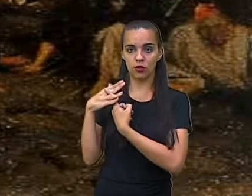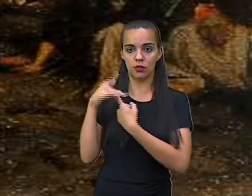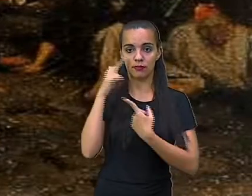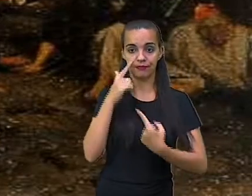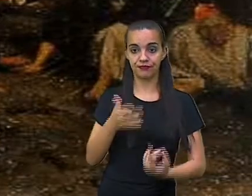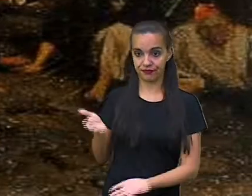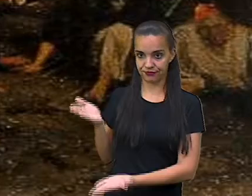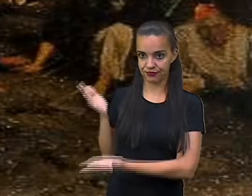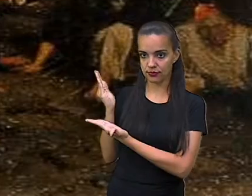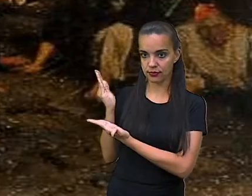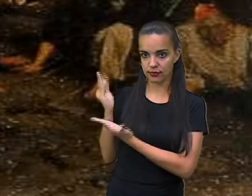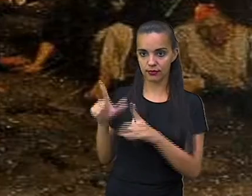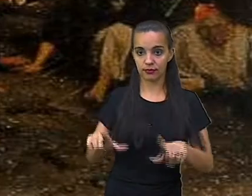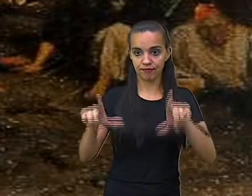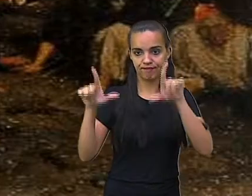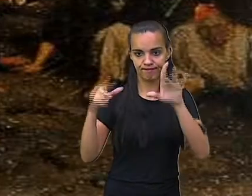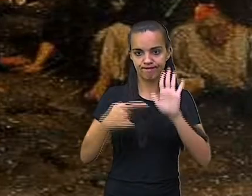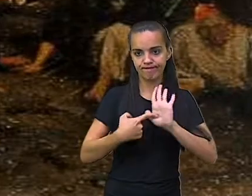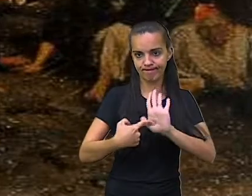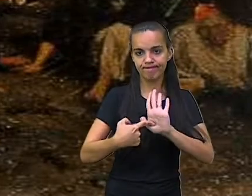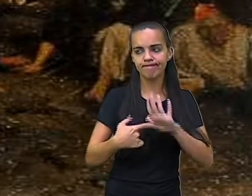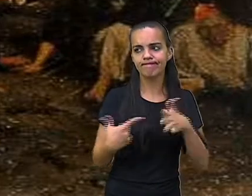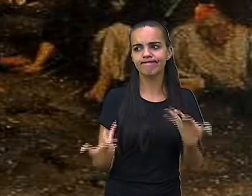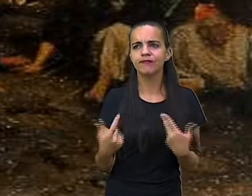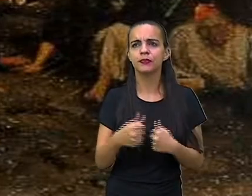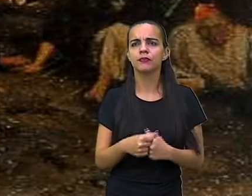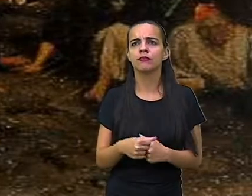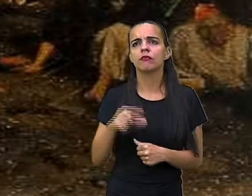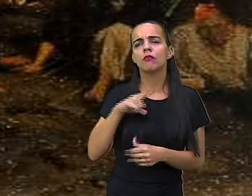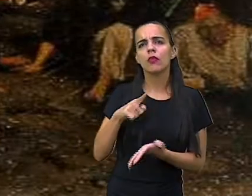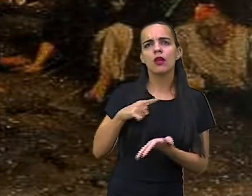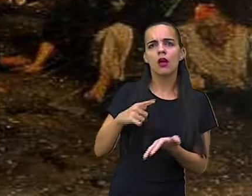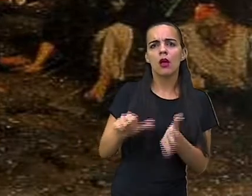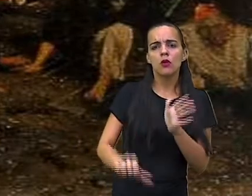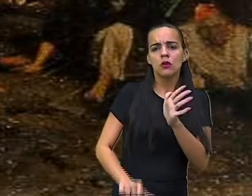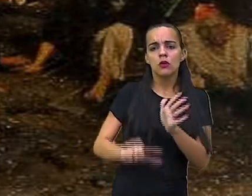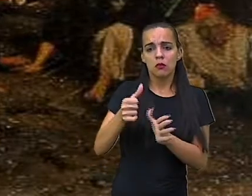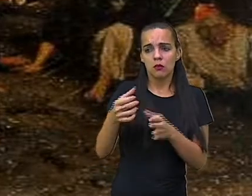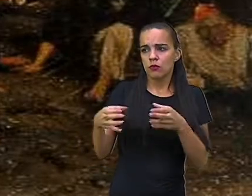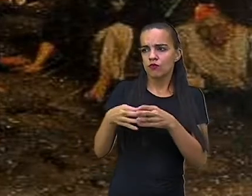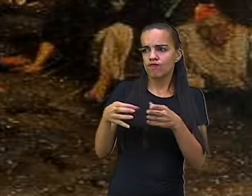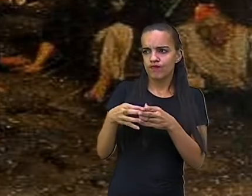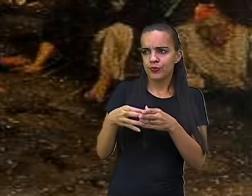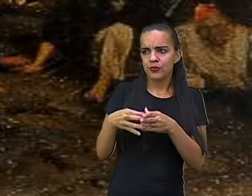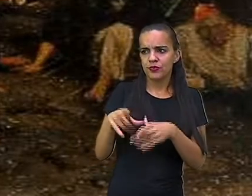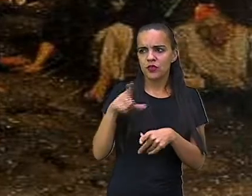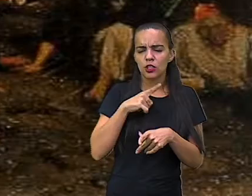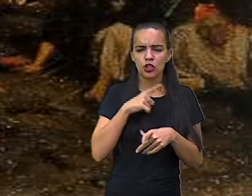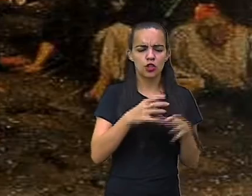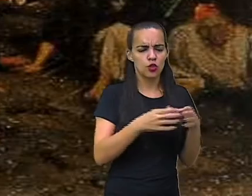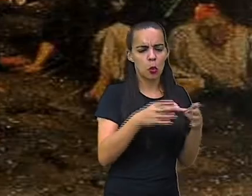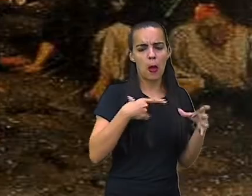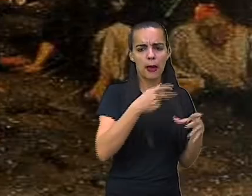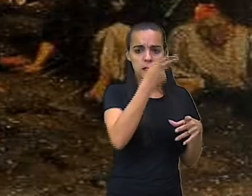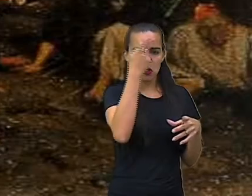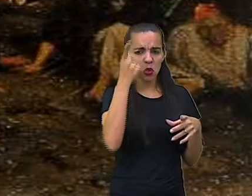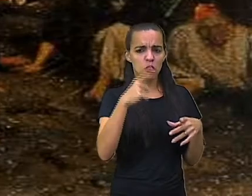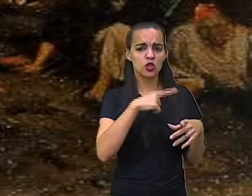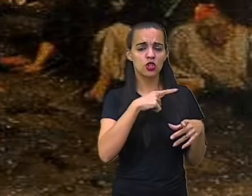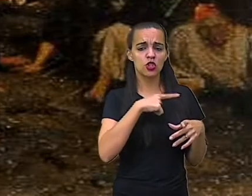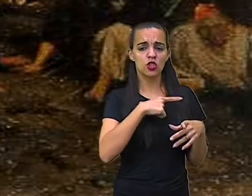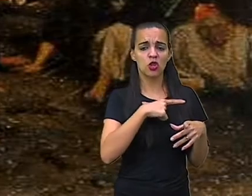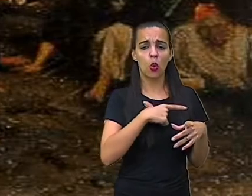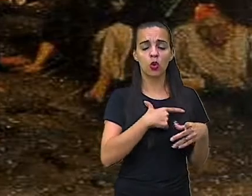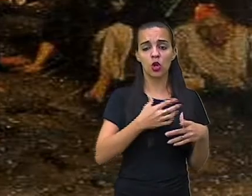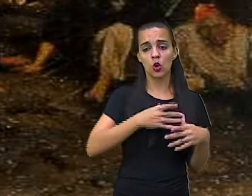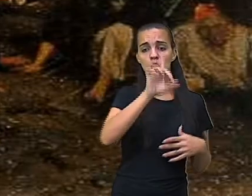nós estamos vendo aqui no fundo. Enquanto os primeiros socialistas queriam manter seus privilégios, como os